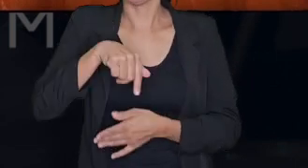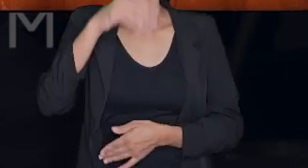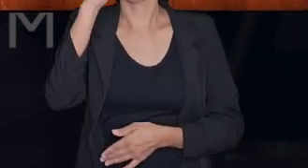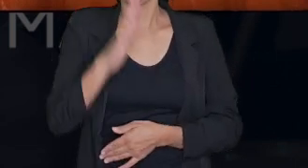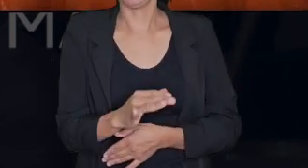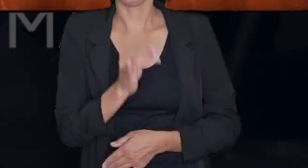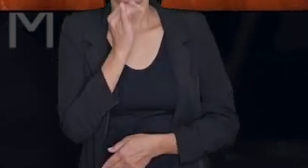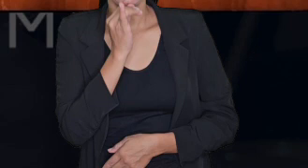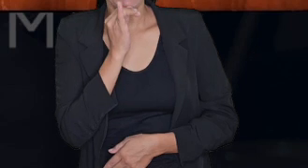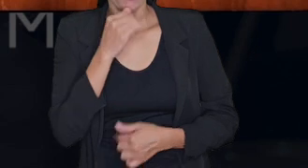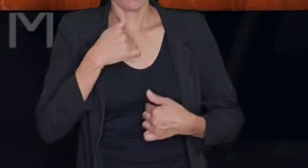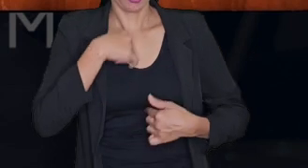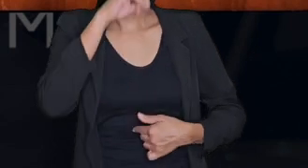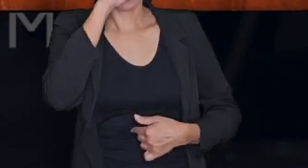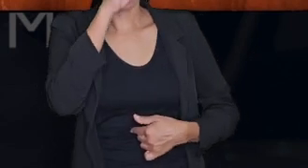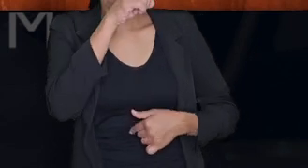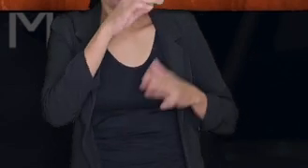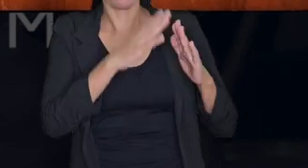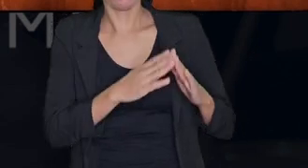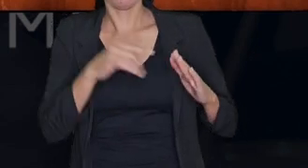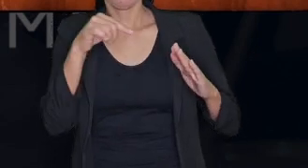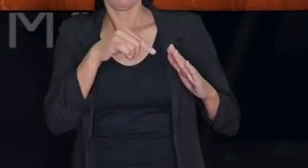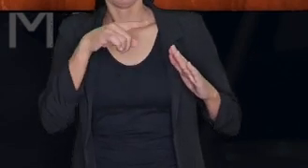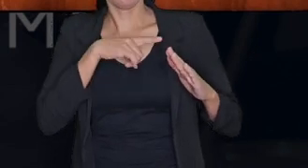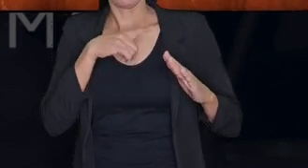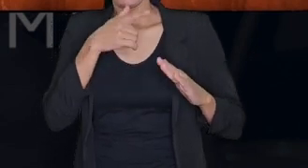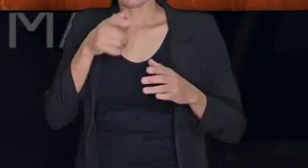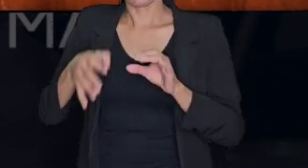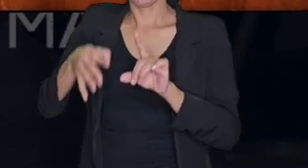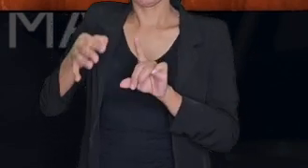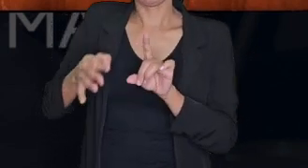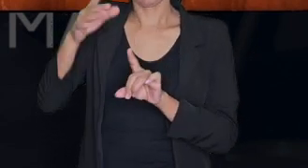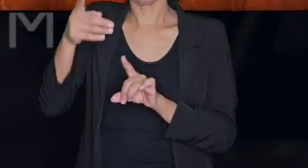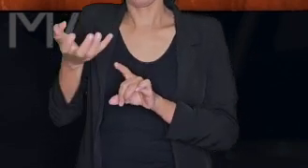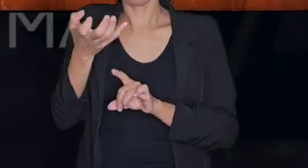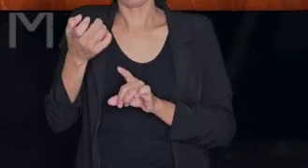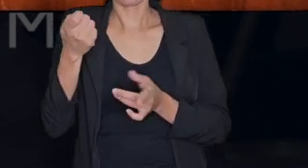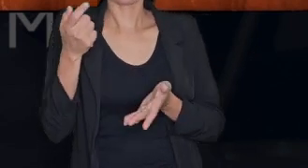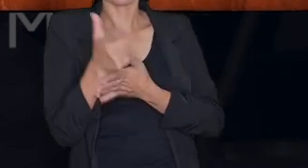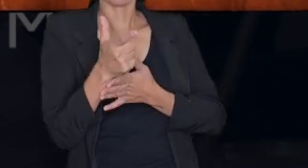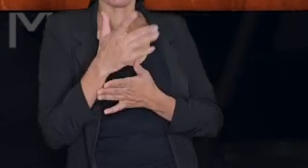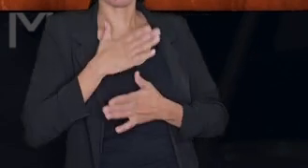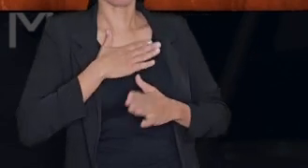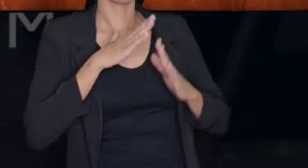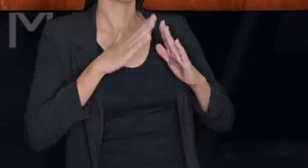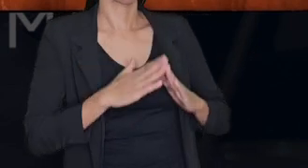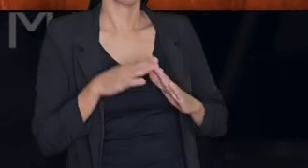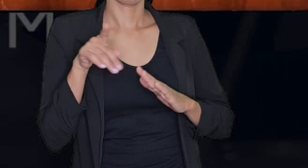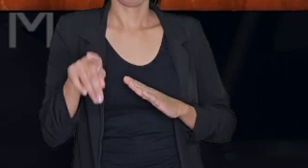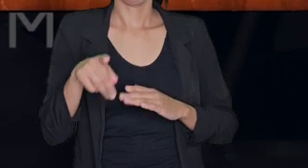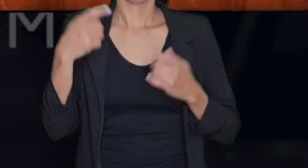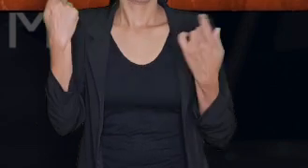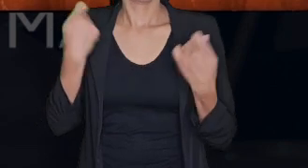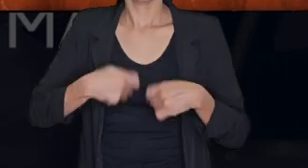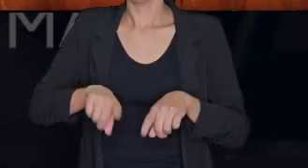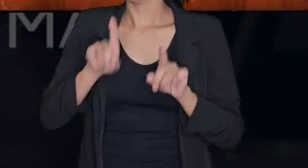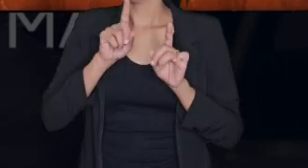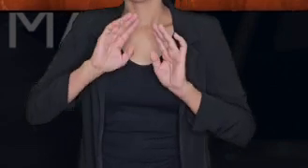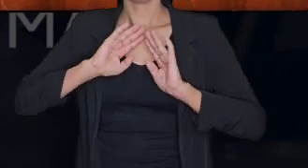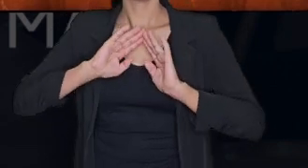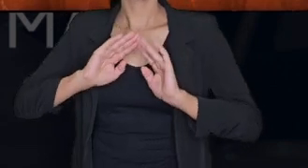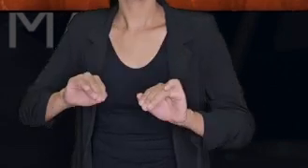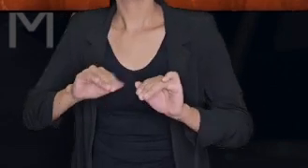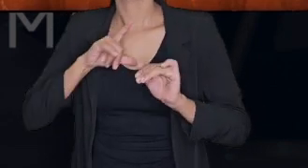uma coisa importante que está acontecendo no Brasil. Se eu sou proprietário de um imóvel e o desembargador Mairan quiser comprar o